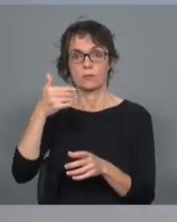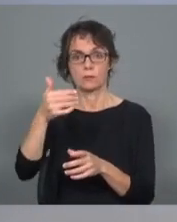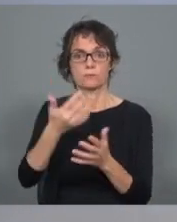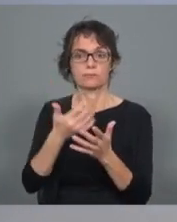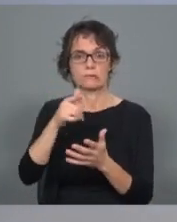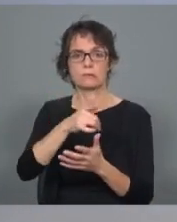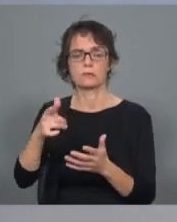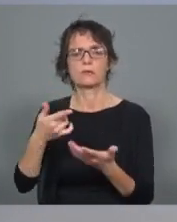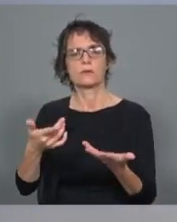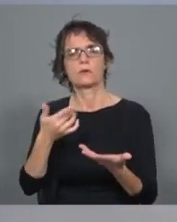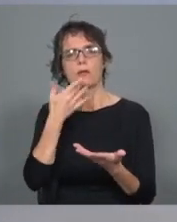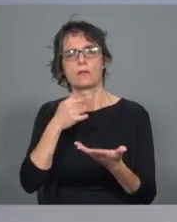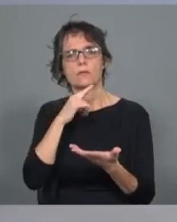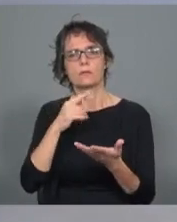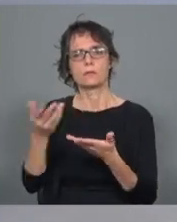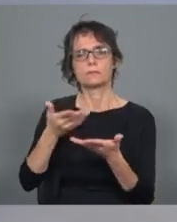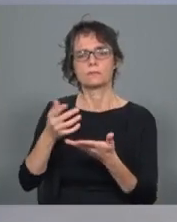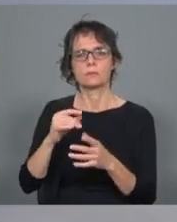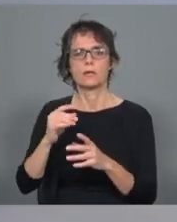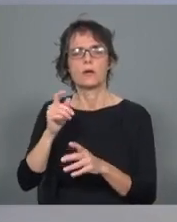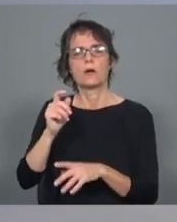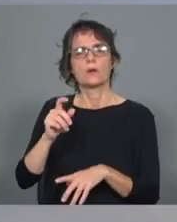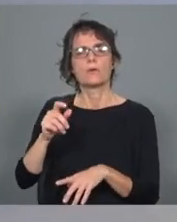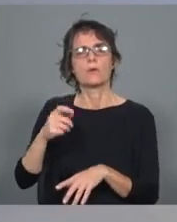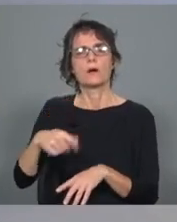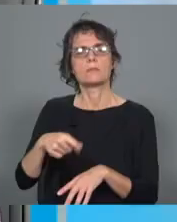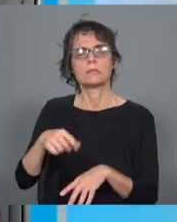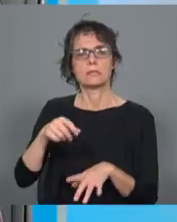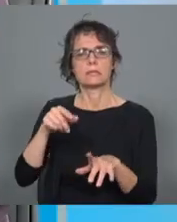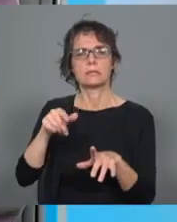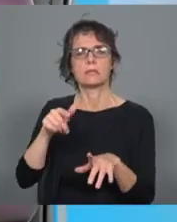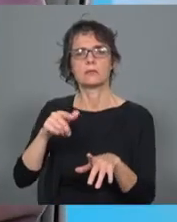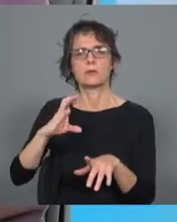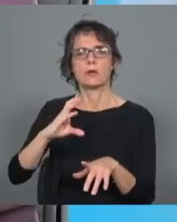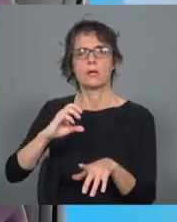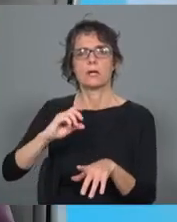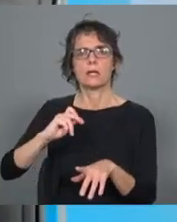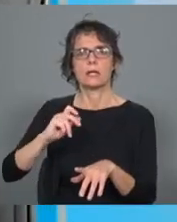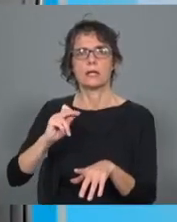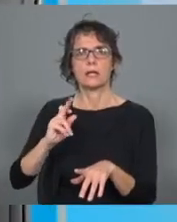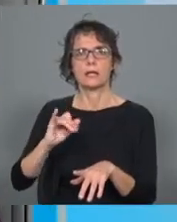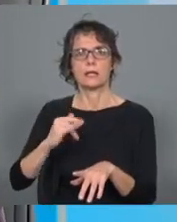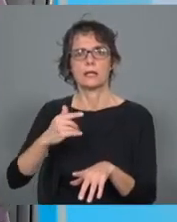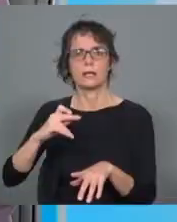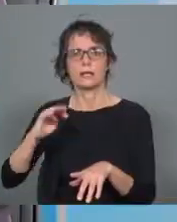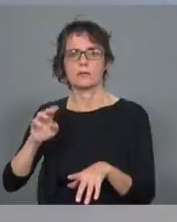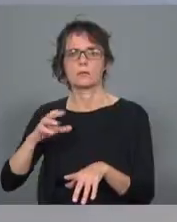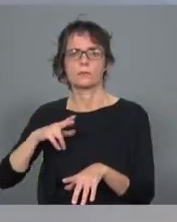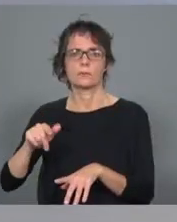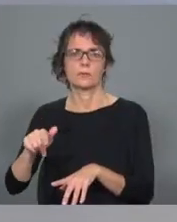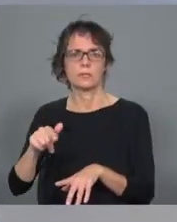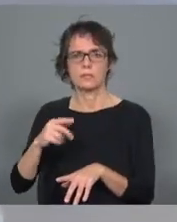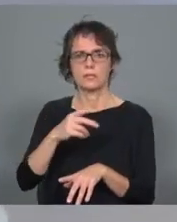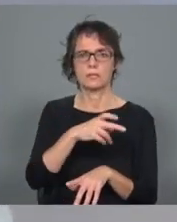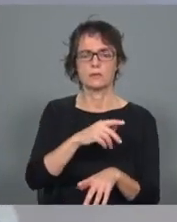ocasião para conversar com a Presidente da Caritas Portuguesa, Rita Valadas. Boa tarde, obrigado por estar entre nós. A realidade da